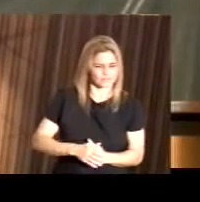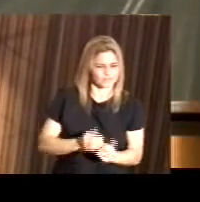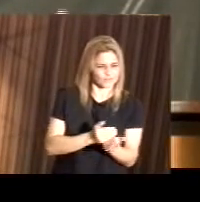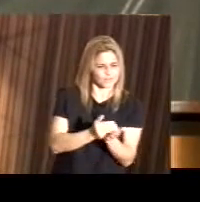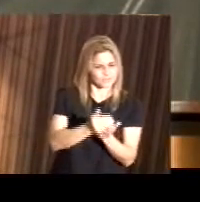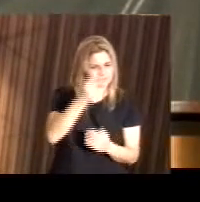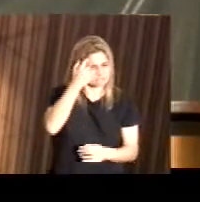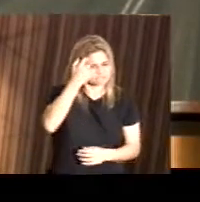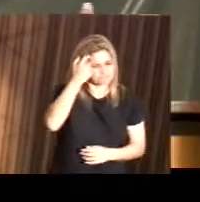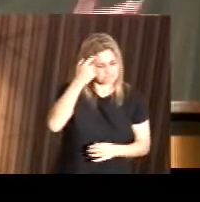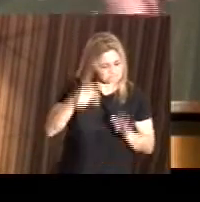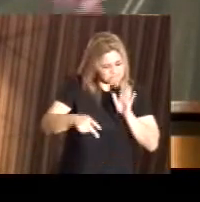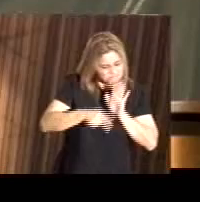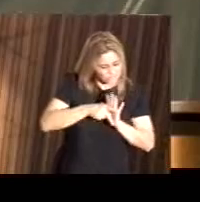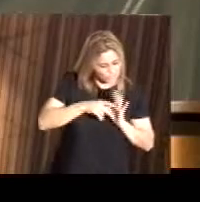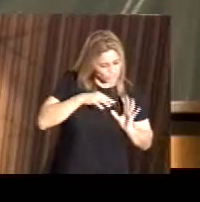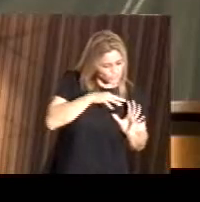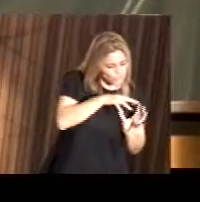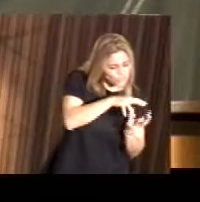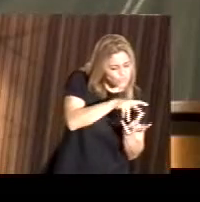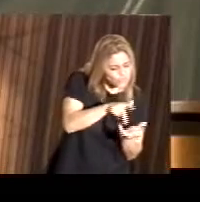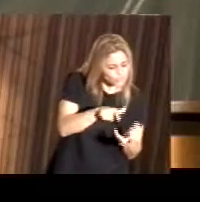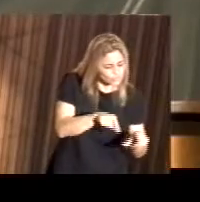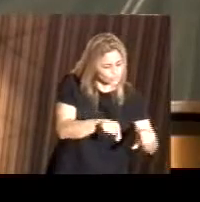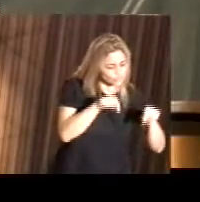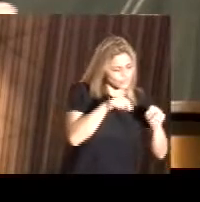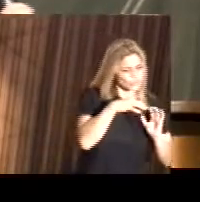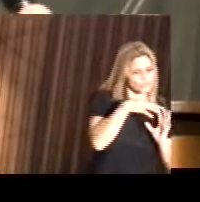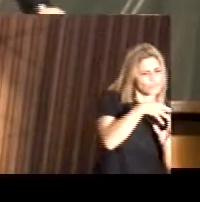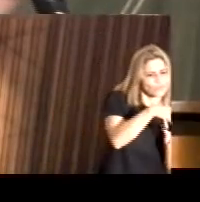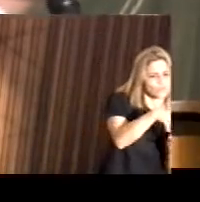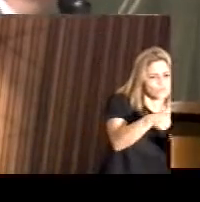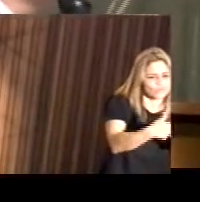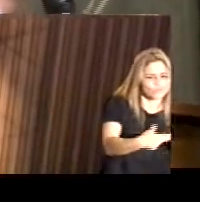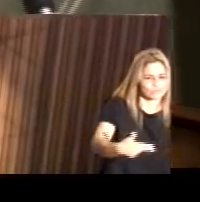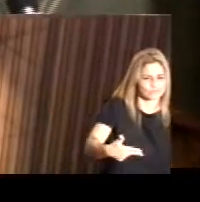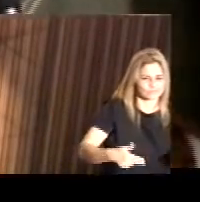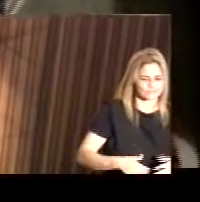pensar, de viver do mundo que ele escolhera.